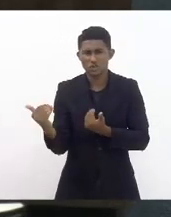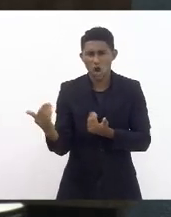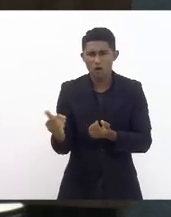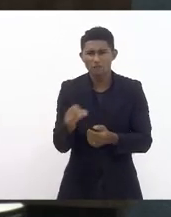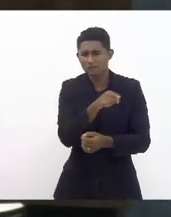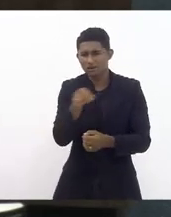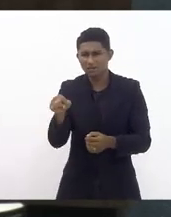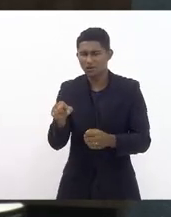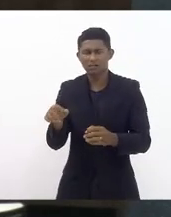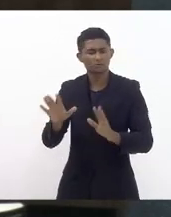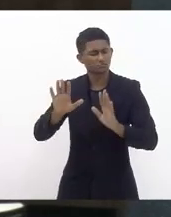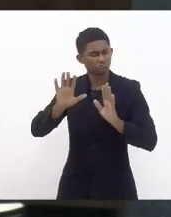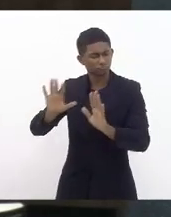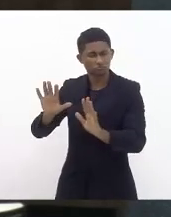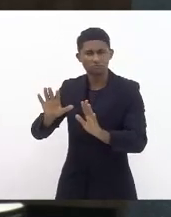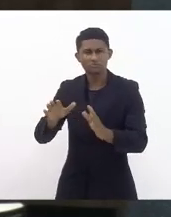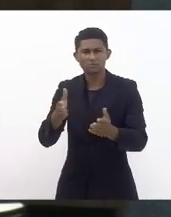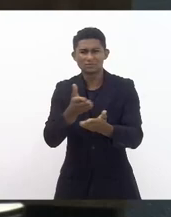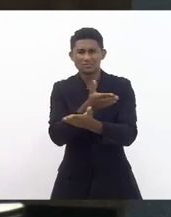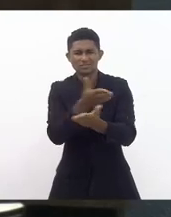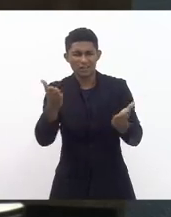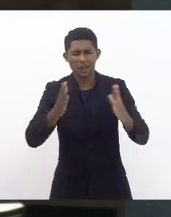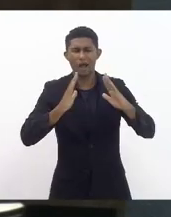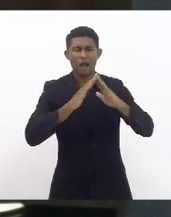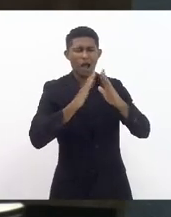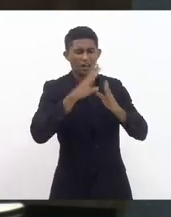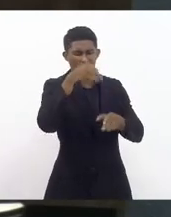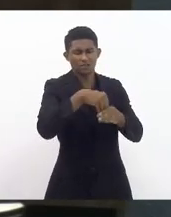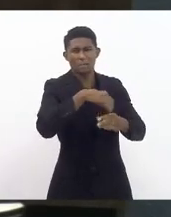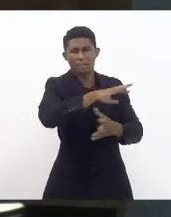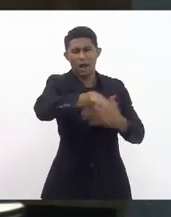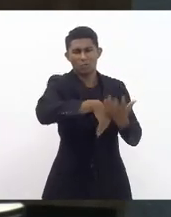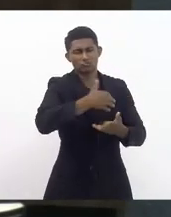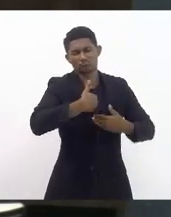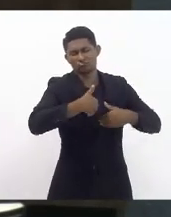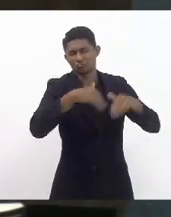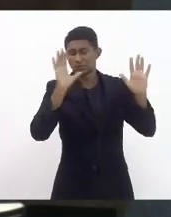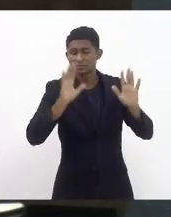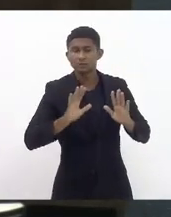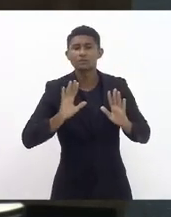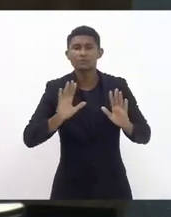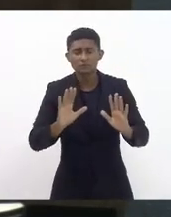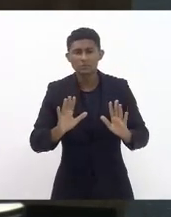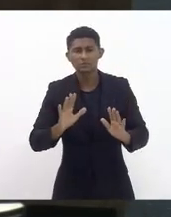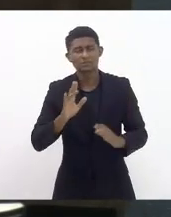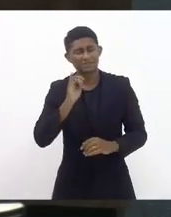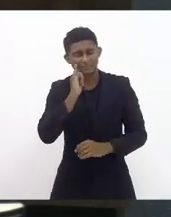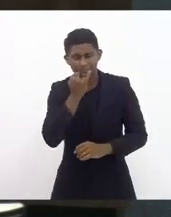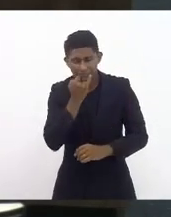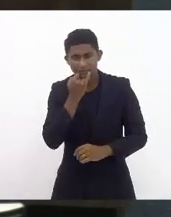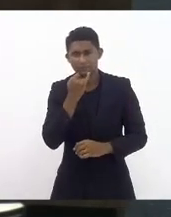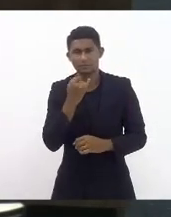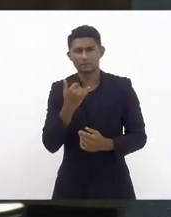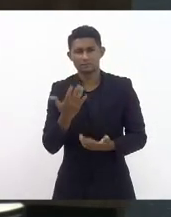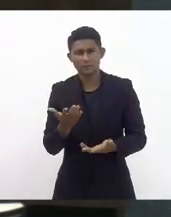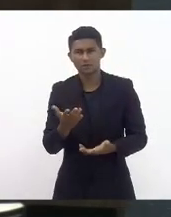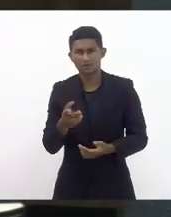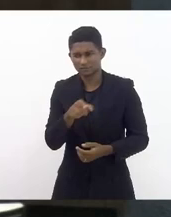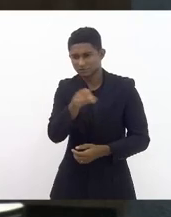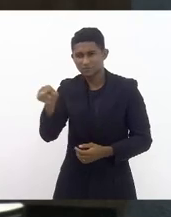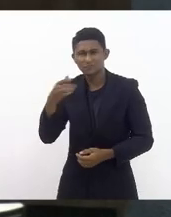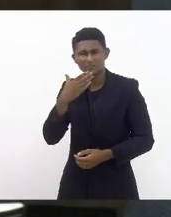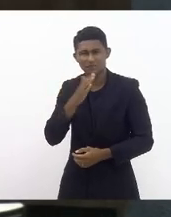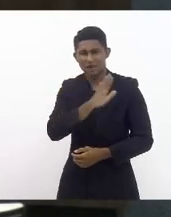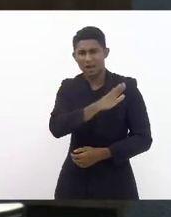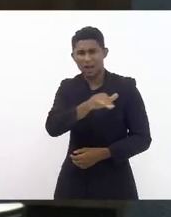esse lixo para a casa de vocês. Lamentável isso. Então, esse filme, nossas crianças não precisam aprender como